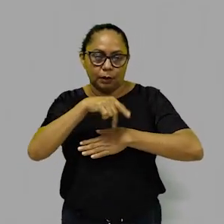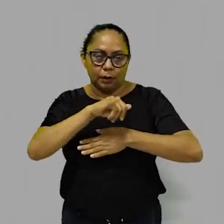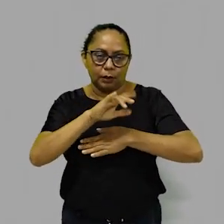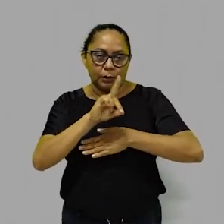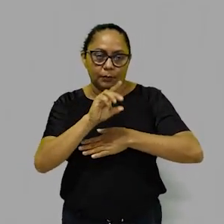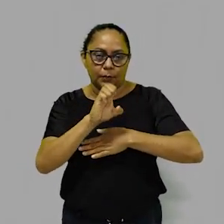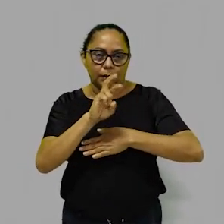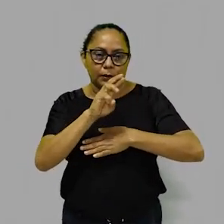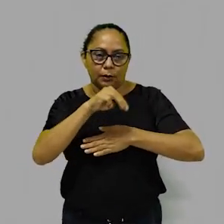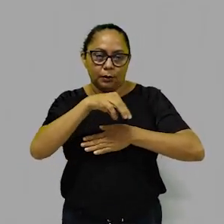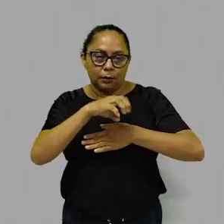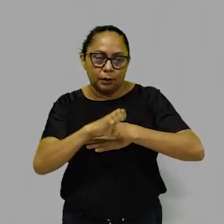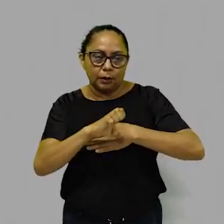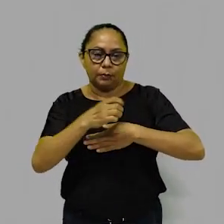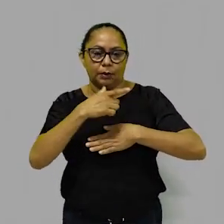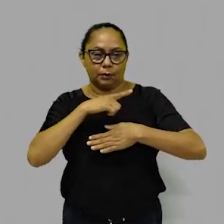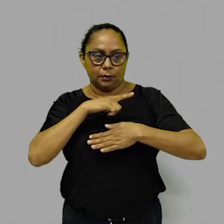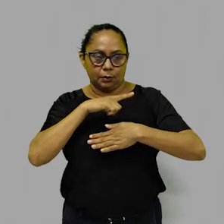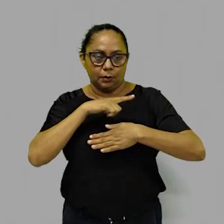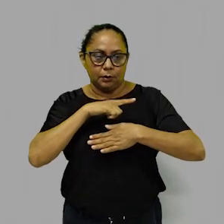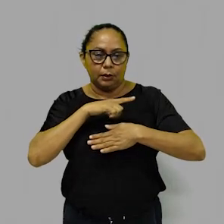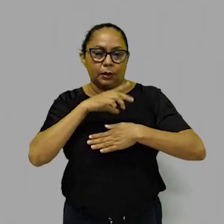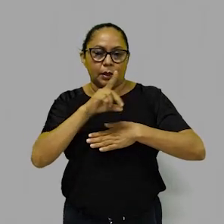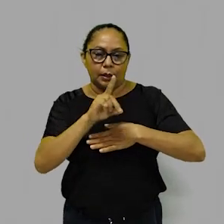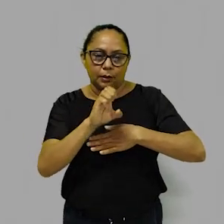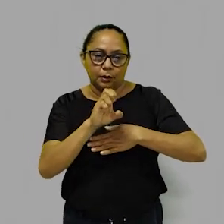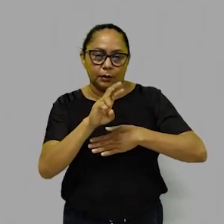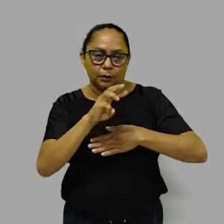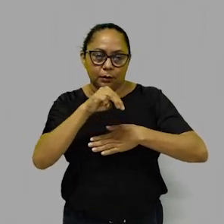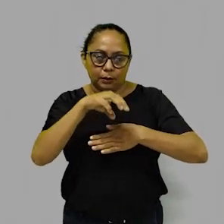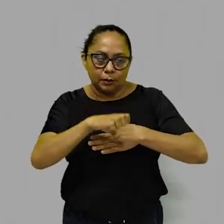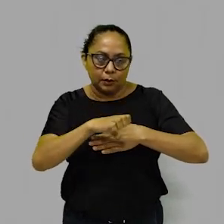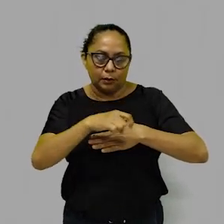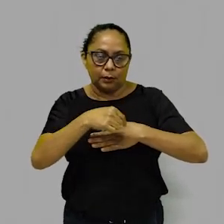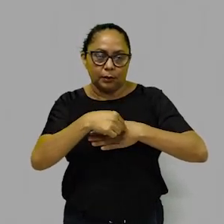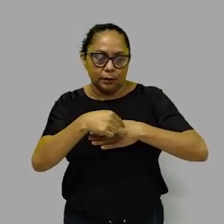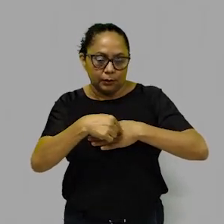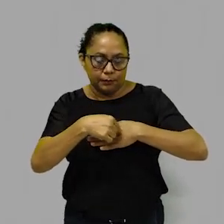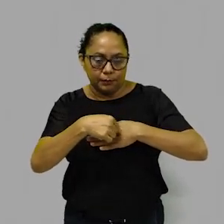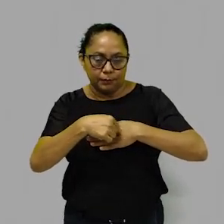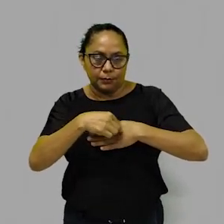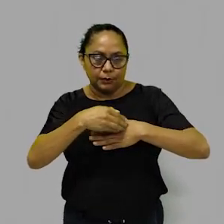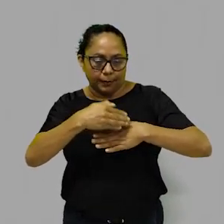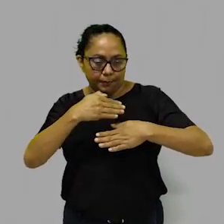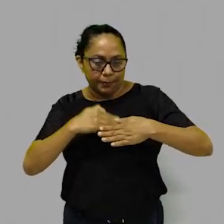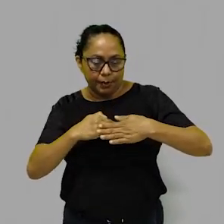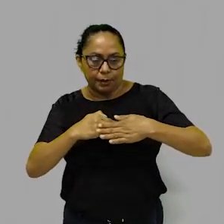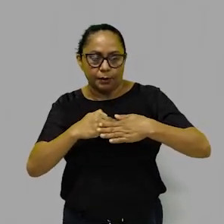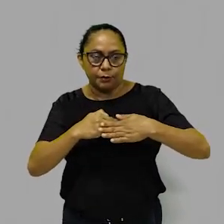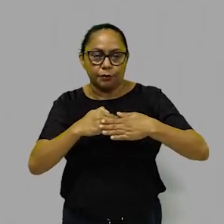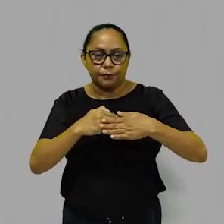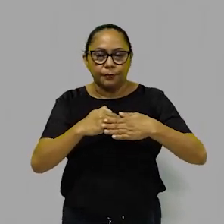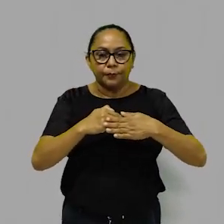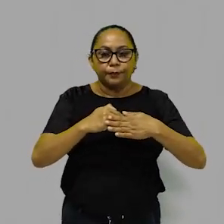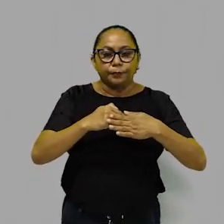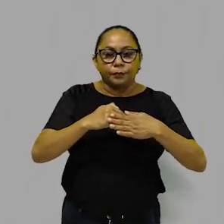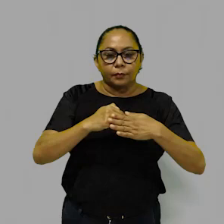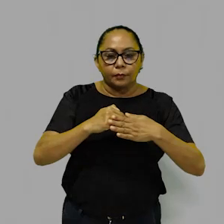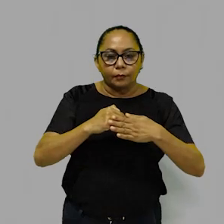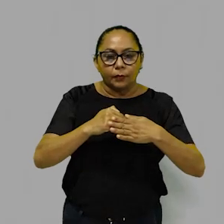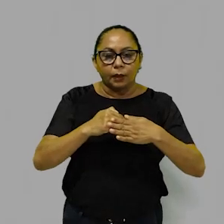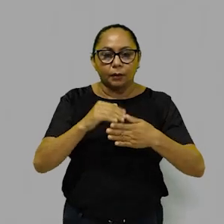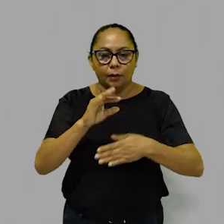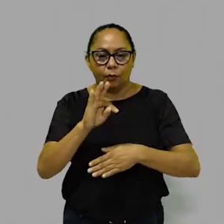camada abaixo da epiderme nós temos a derme. A derme é tecido conjuntivo. E como é tecido conjuntivo,